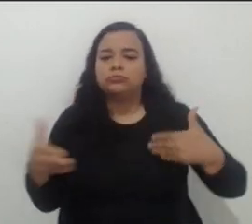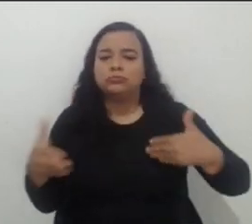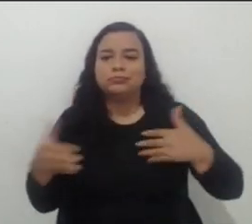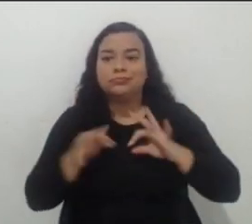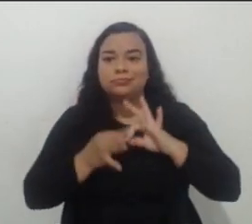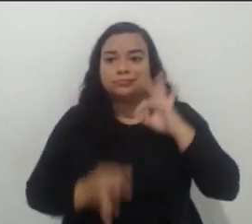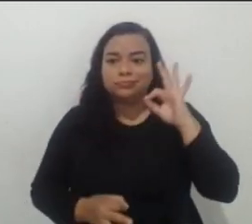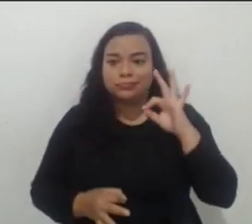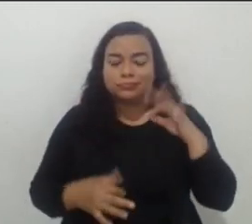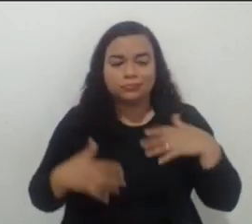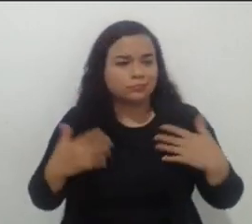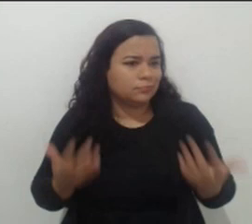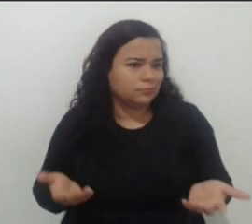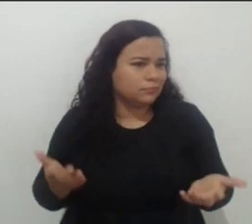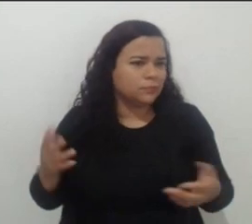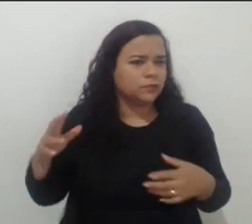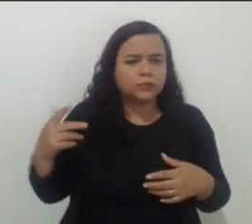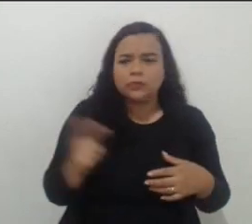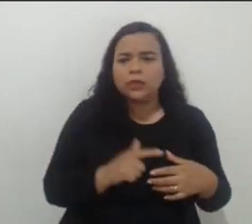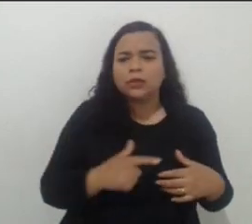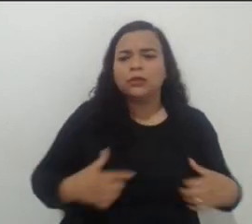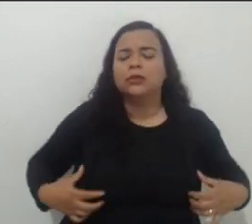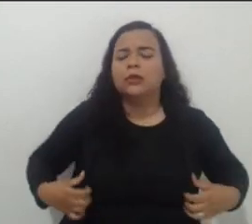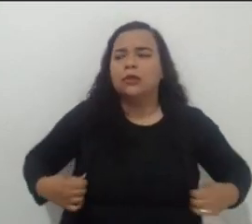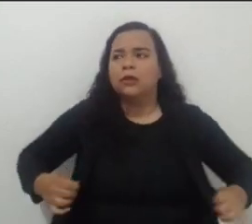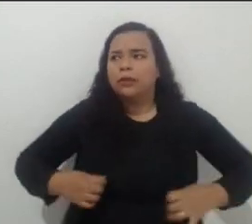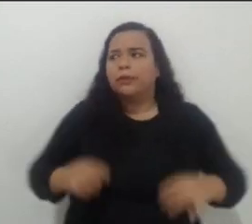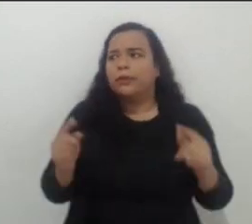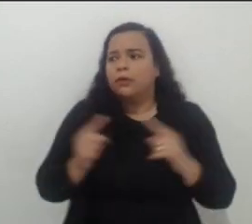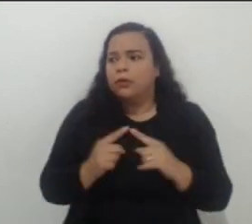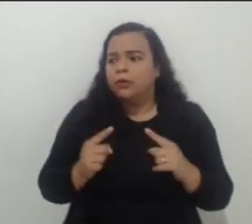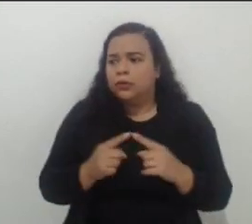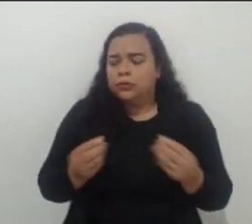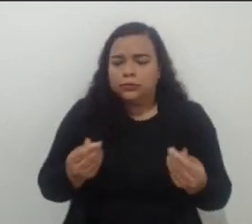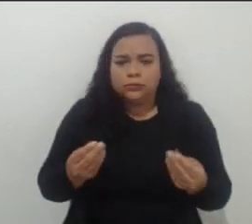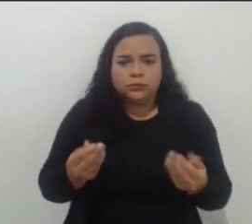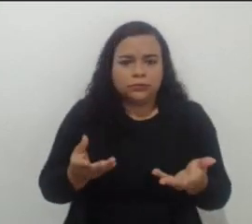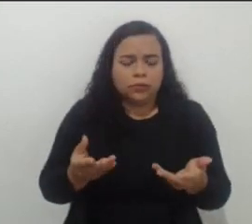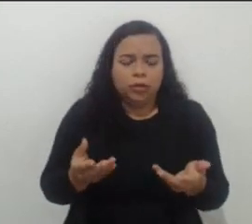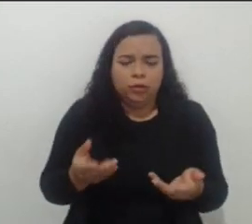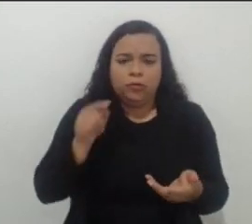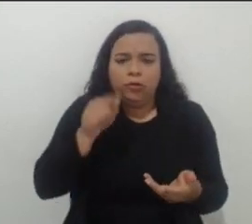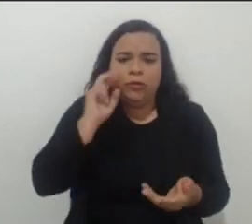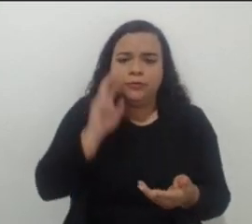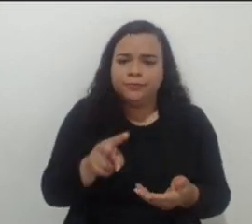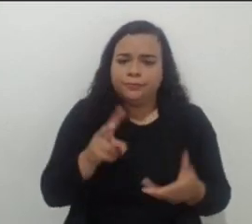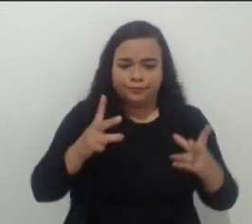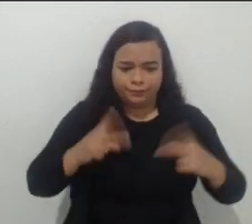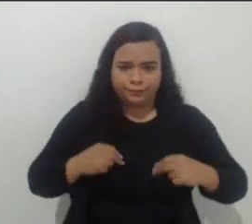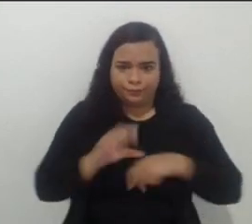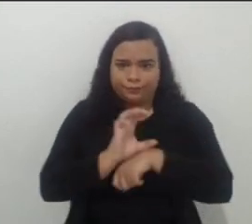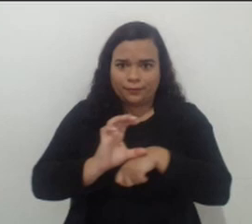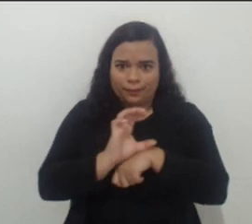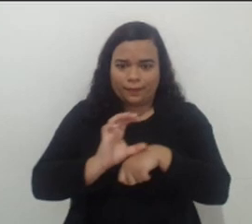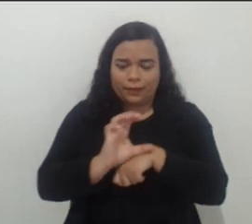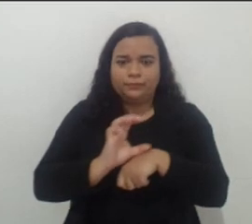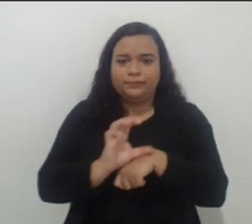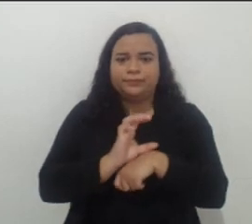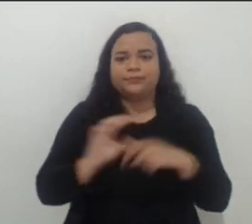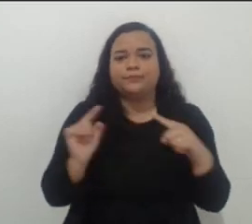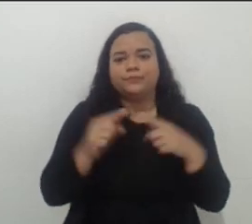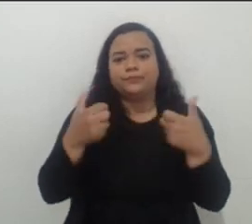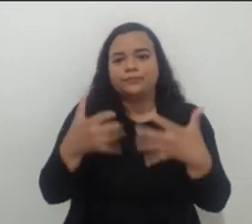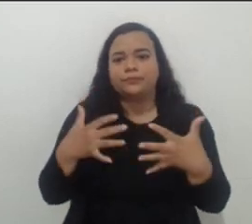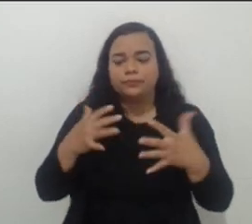Não há sequer uma linha no remédio constitucional que aponte a cometimento de um ato